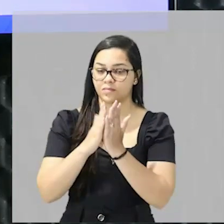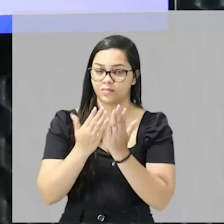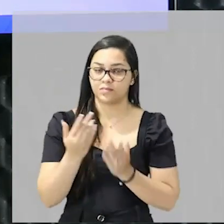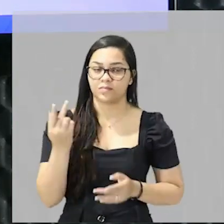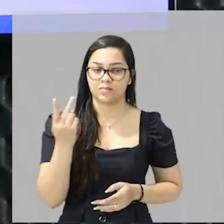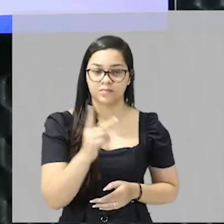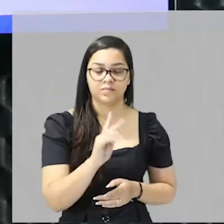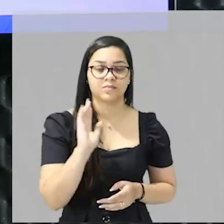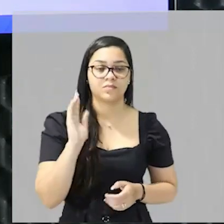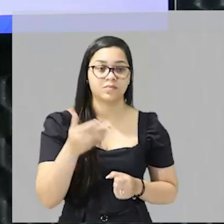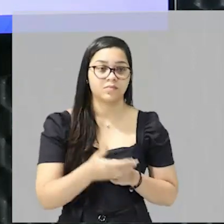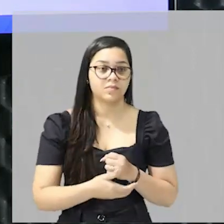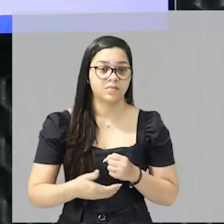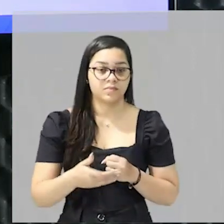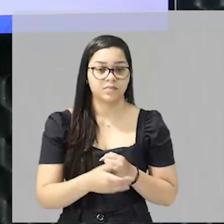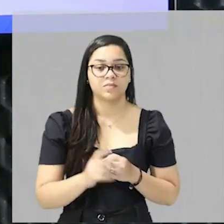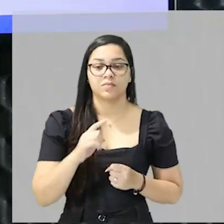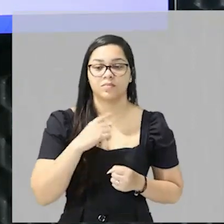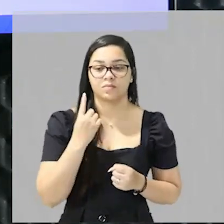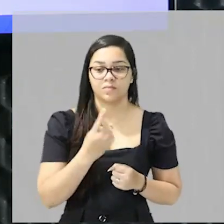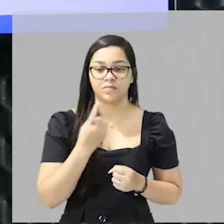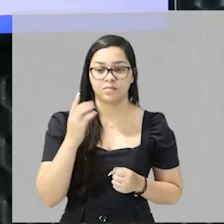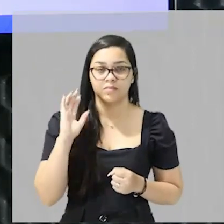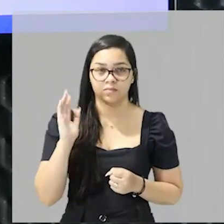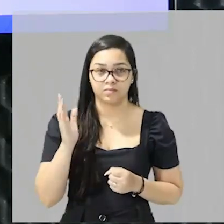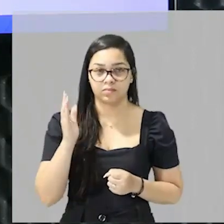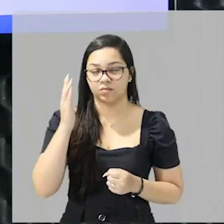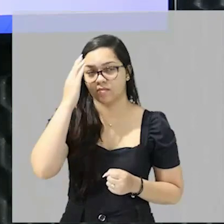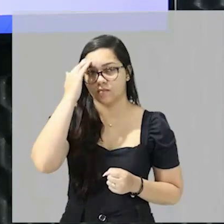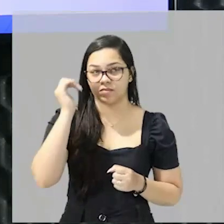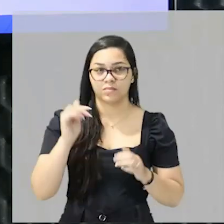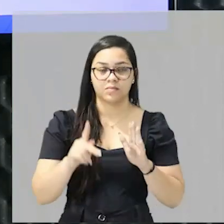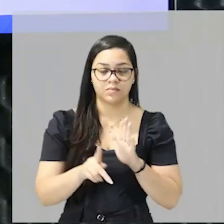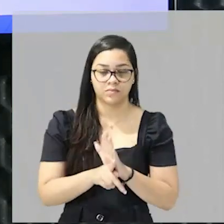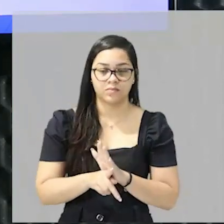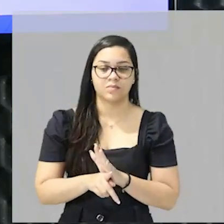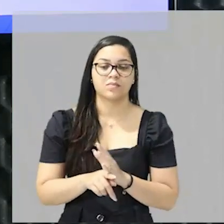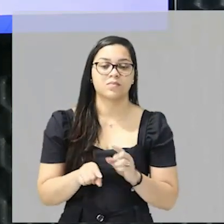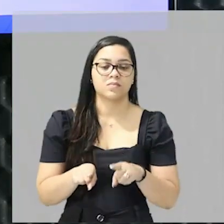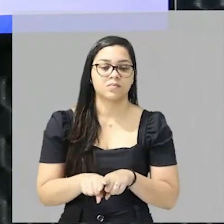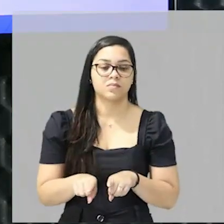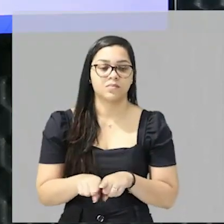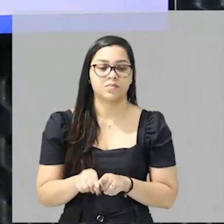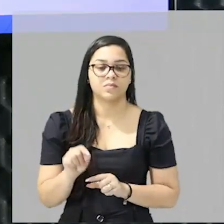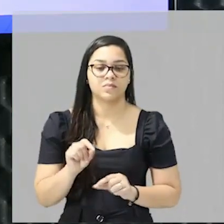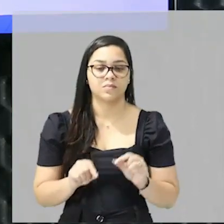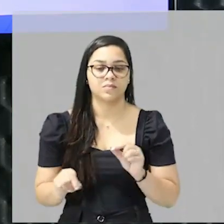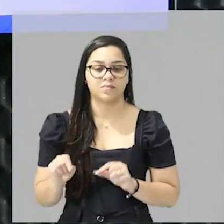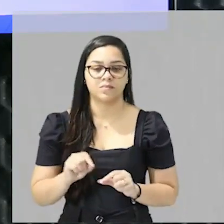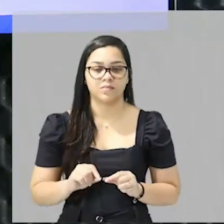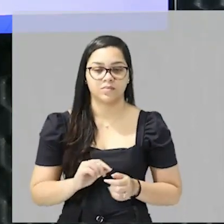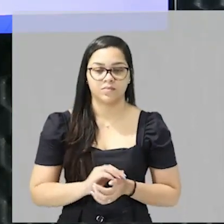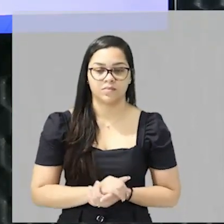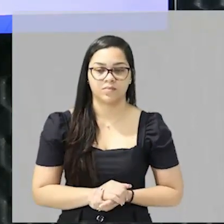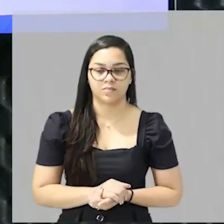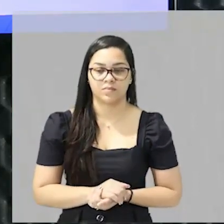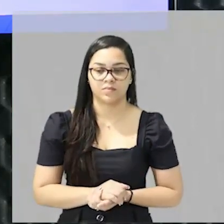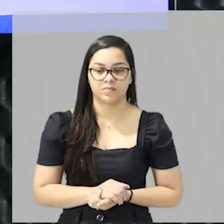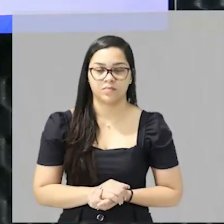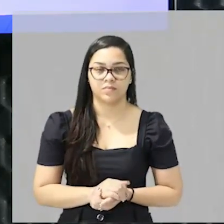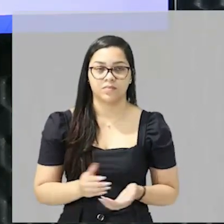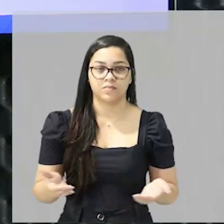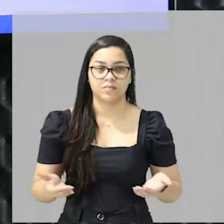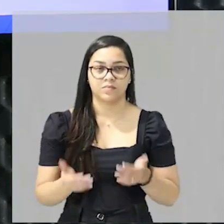com base nisso que a gente já identificou, pelo título, pelo parágrafo introdutório, nós identificamos que o foco